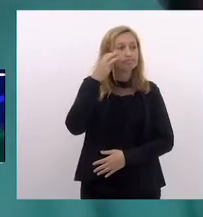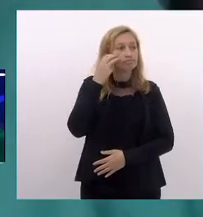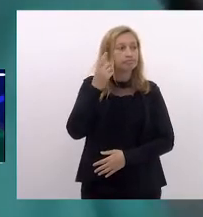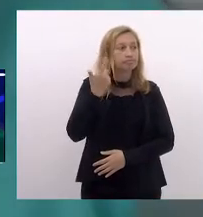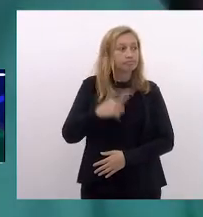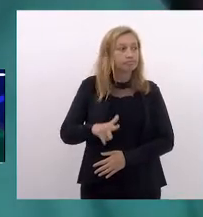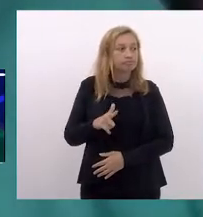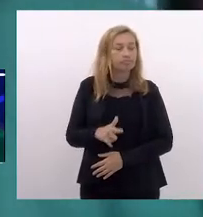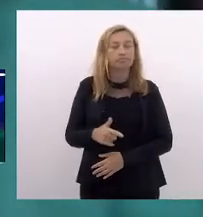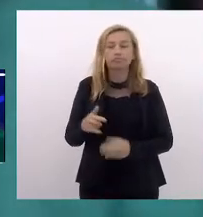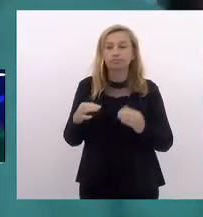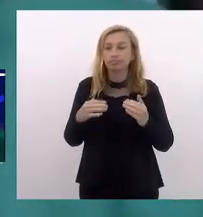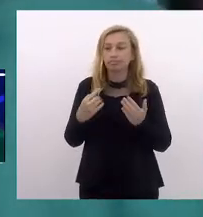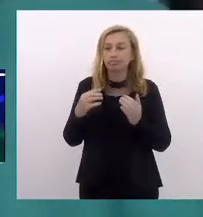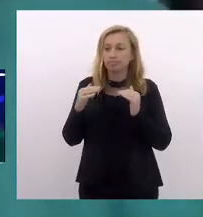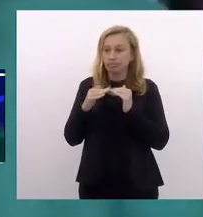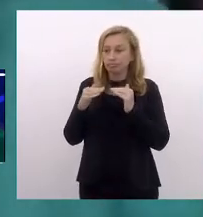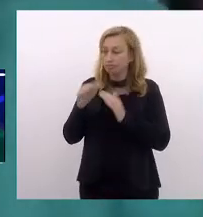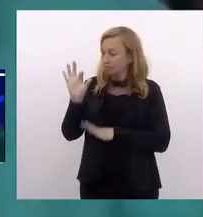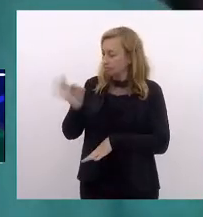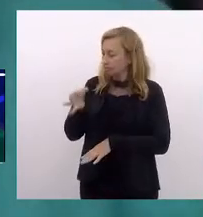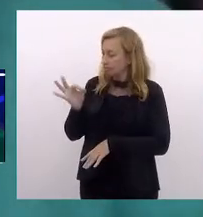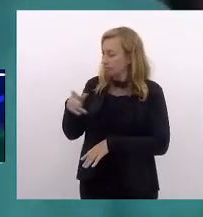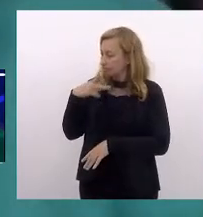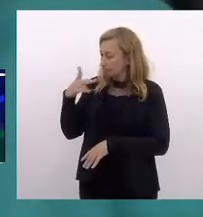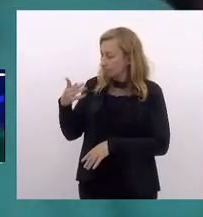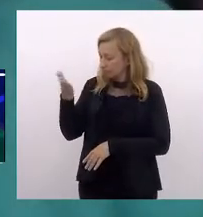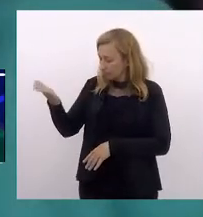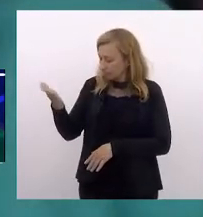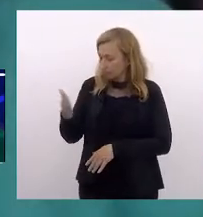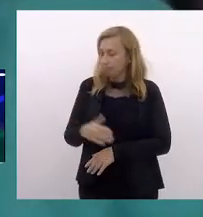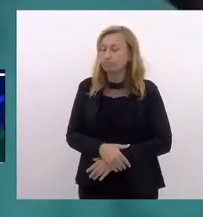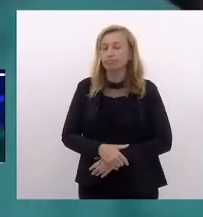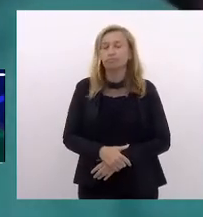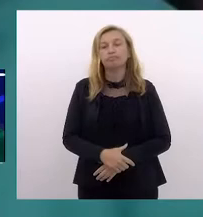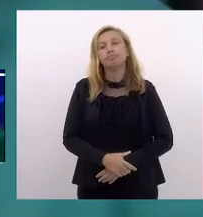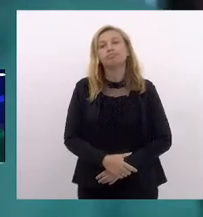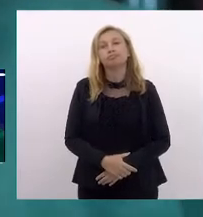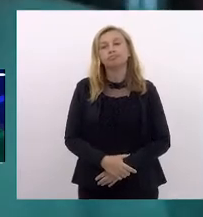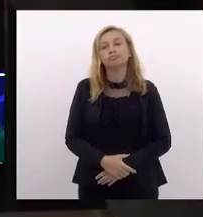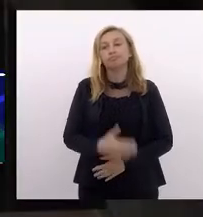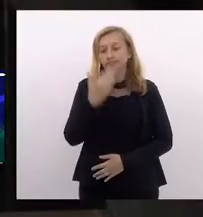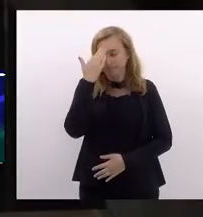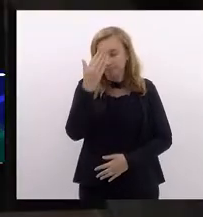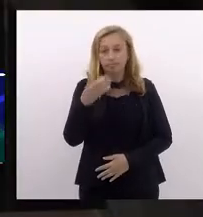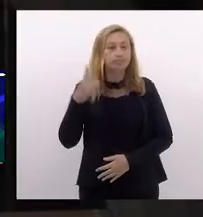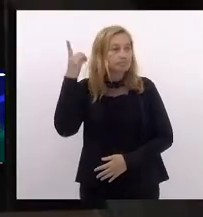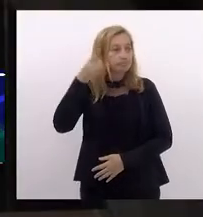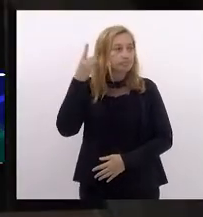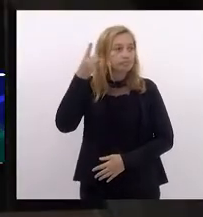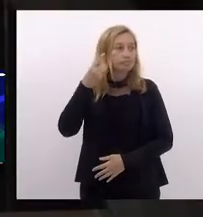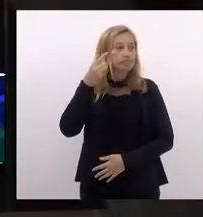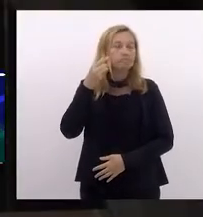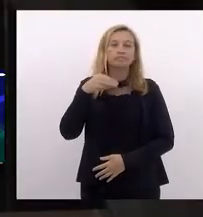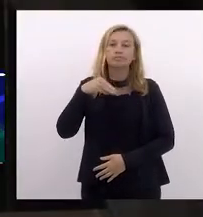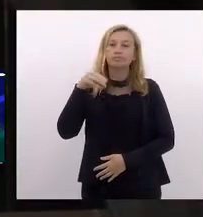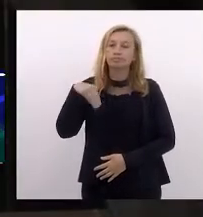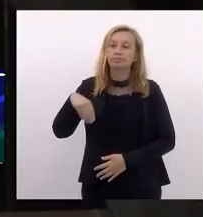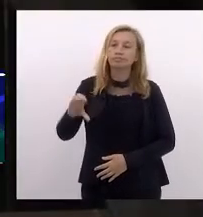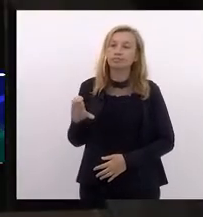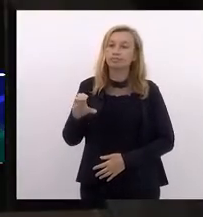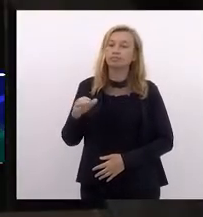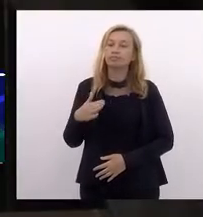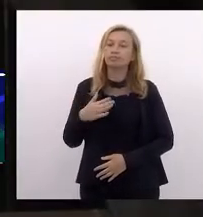mais uma vez concordo completamente com a sua linha fundamentada de raciocínio obrigado ao deputado Carlos minc dando